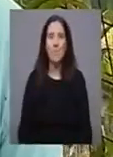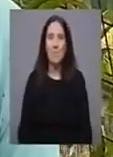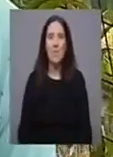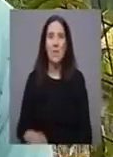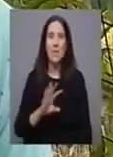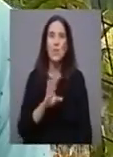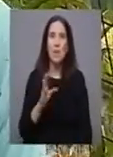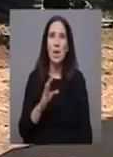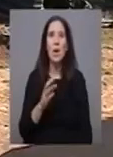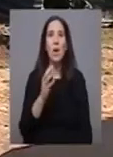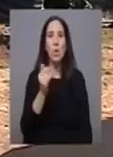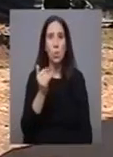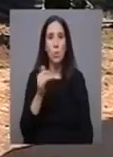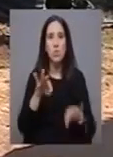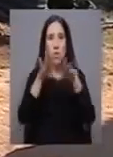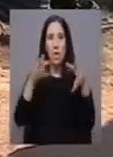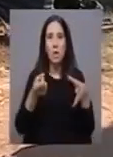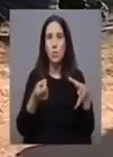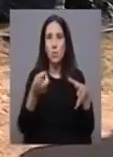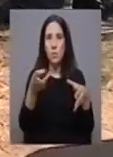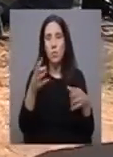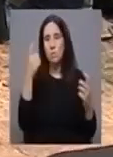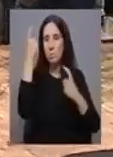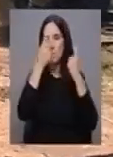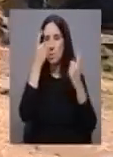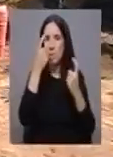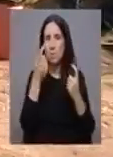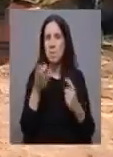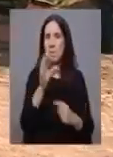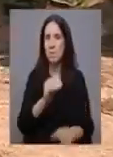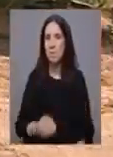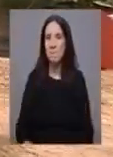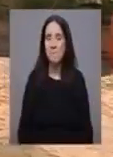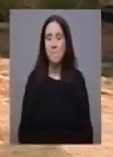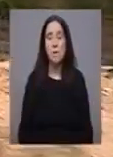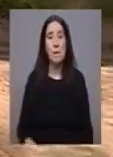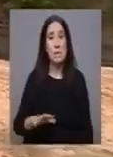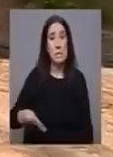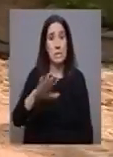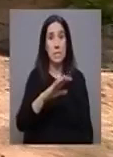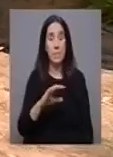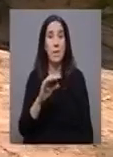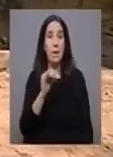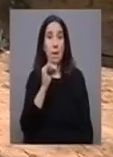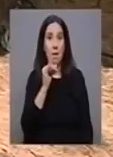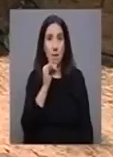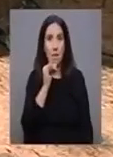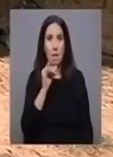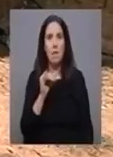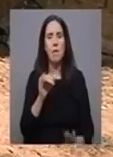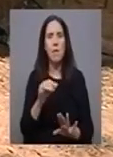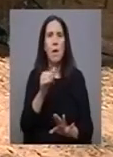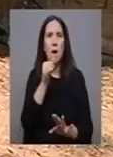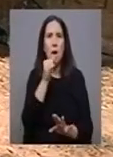para 12 estufas e estamos pensando em ainda mais. Aqui no Sotavento Algarvio, a falta de água atinge níveis agudos,